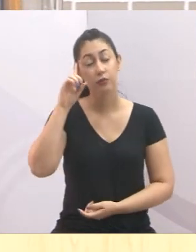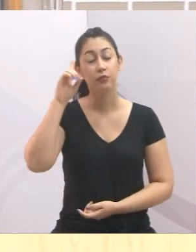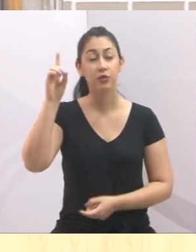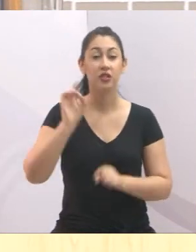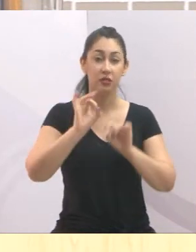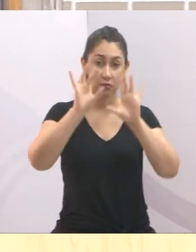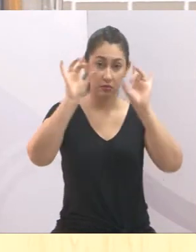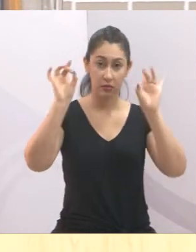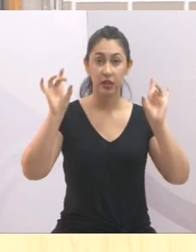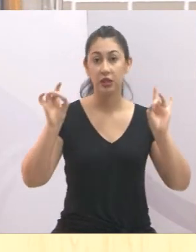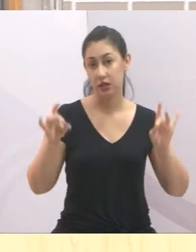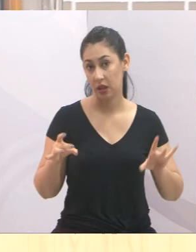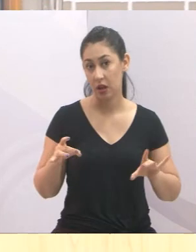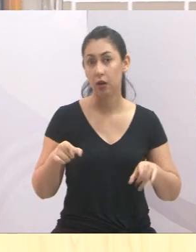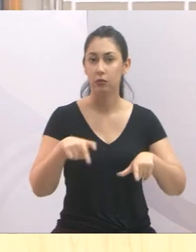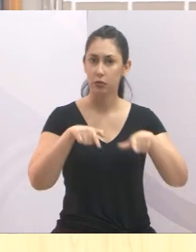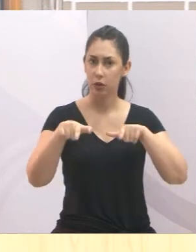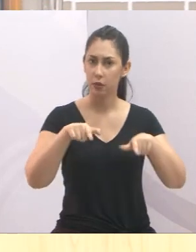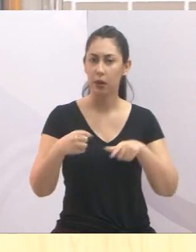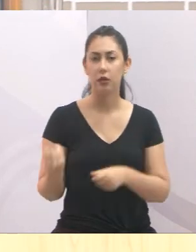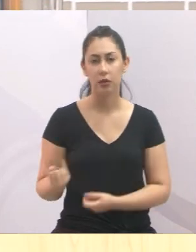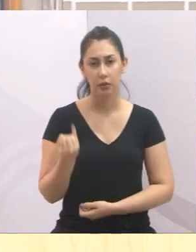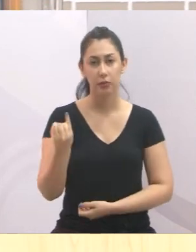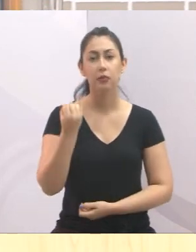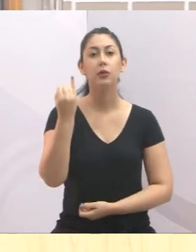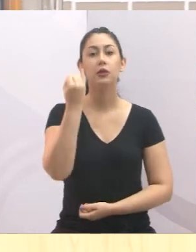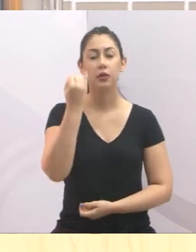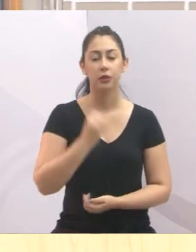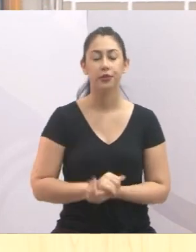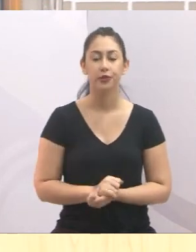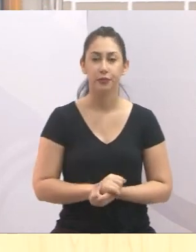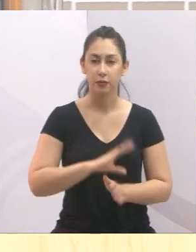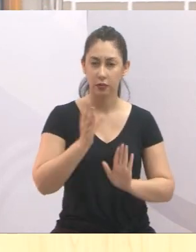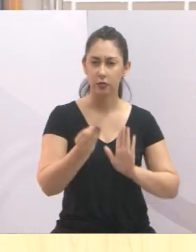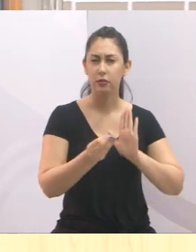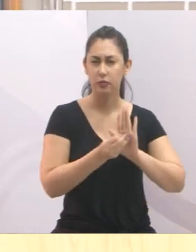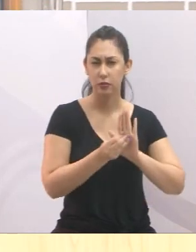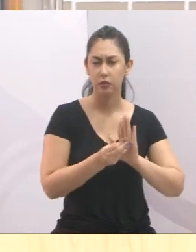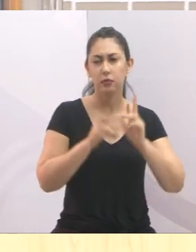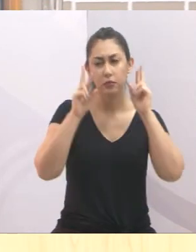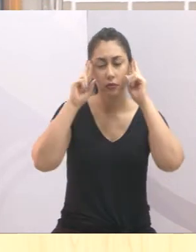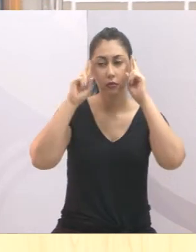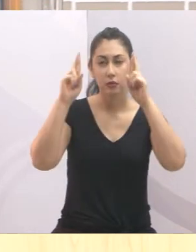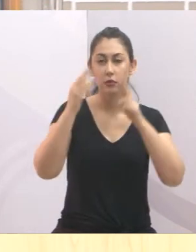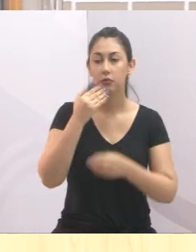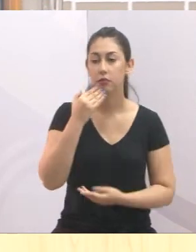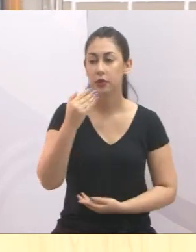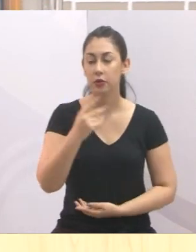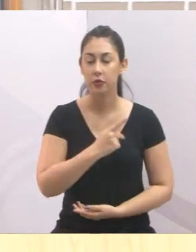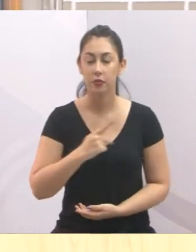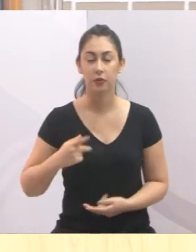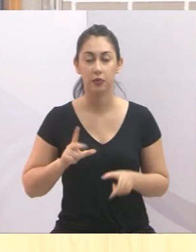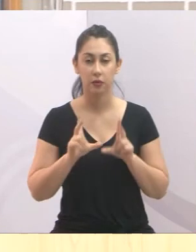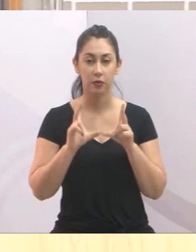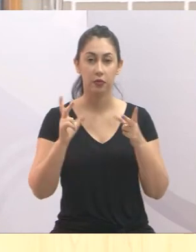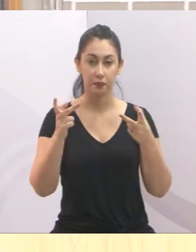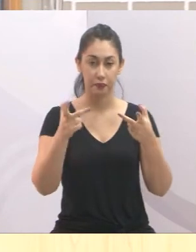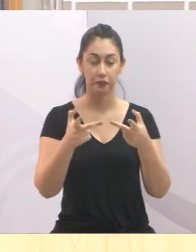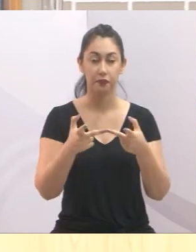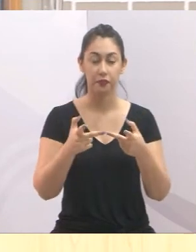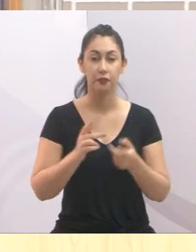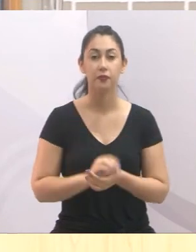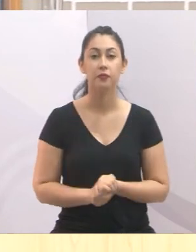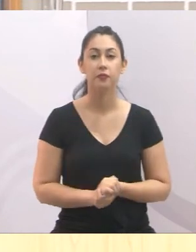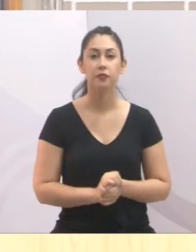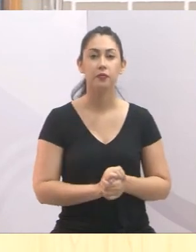a importante ofício. Feito esse registro, respeitosamente queremos ao presidente dessa casa